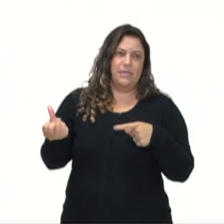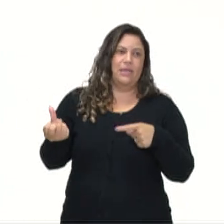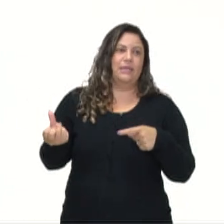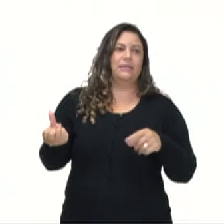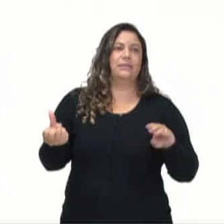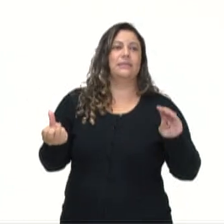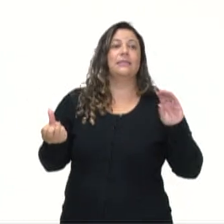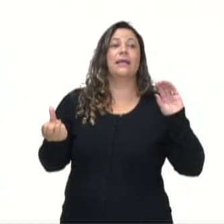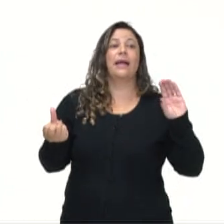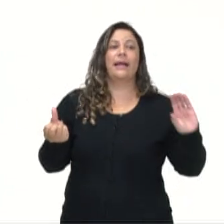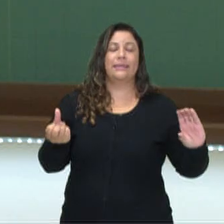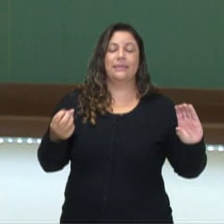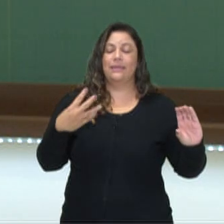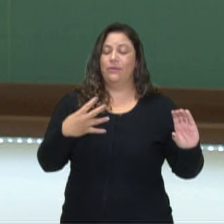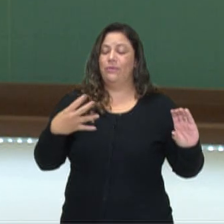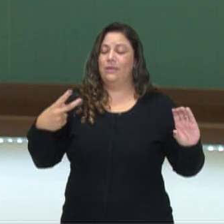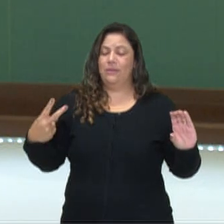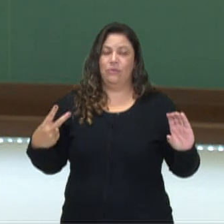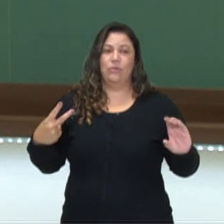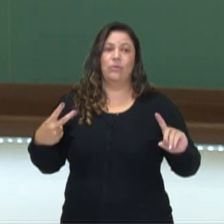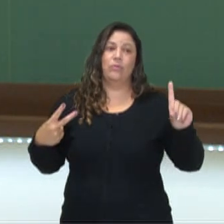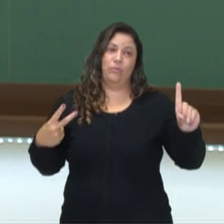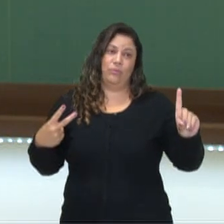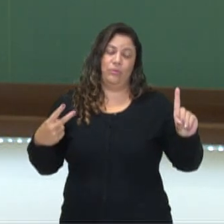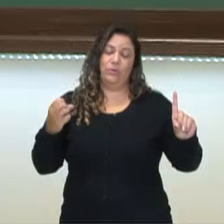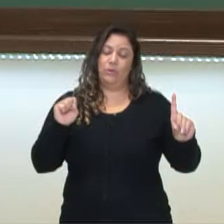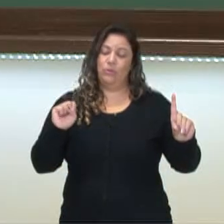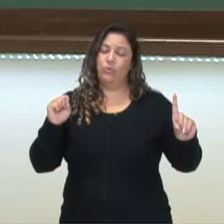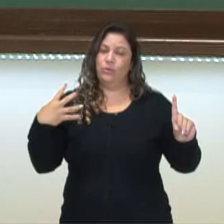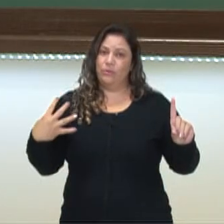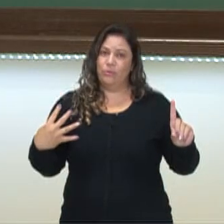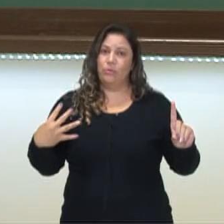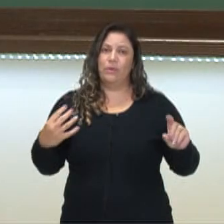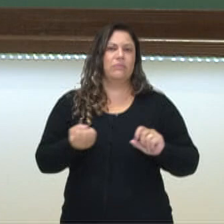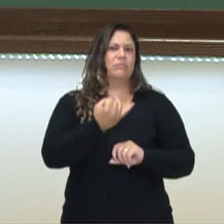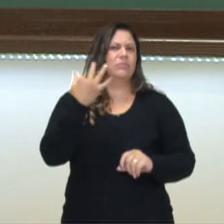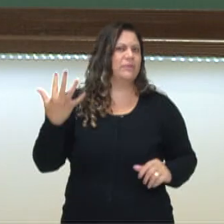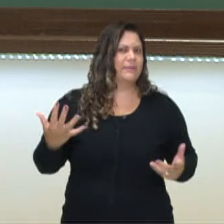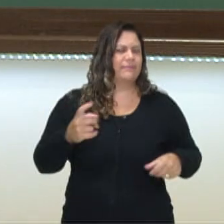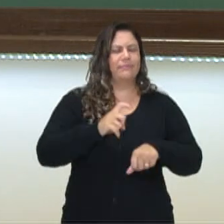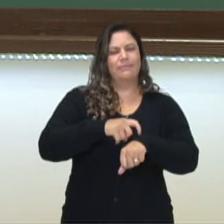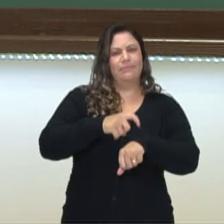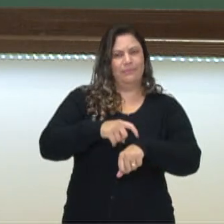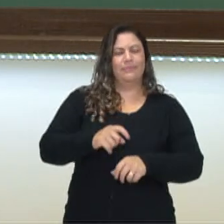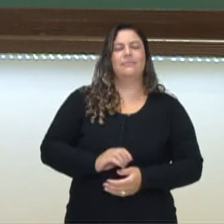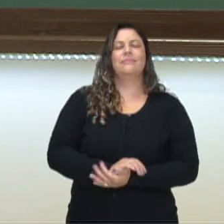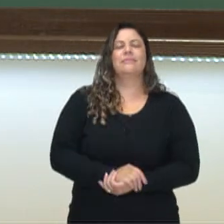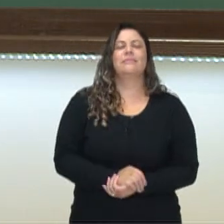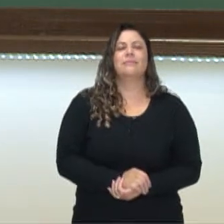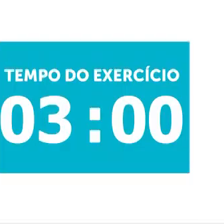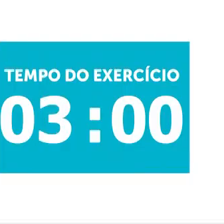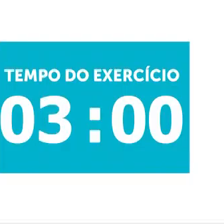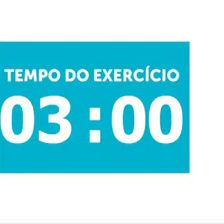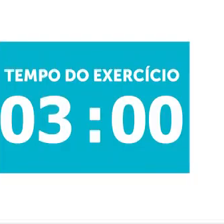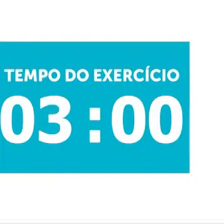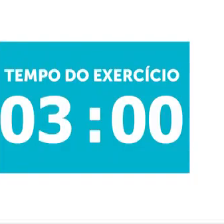C, 42 vagas. Ou a letra D, 84 vagas. Tempo para vocês e a gente já volta.